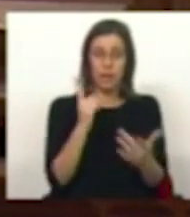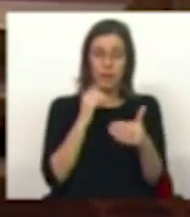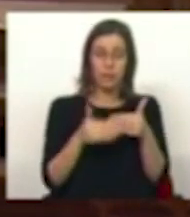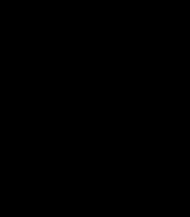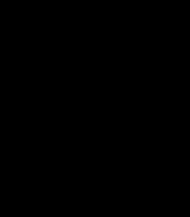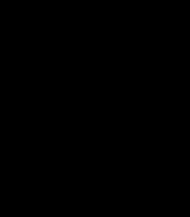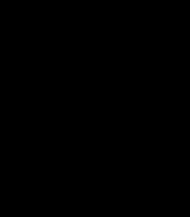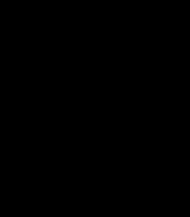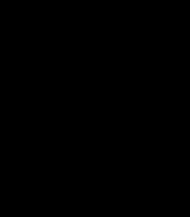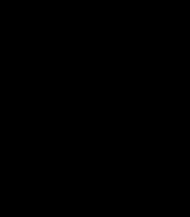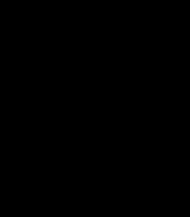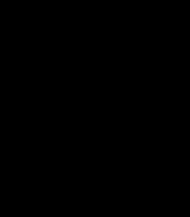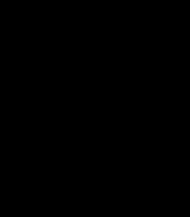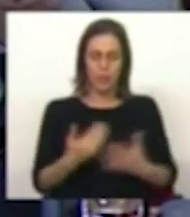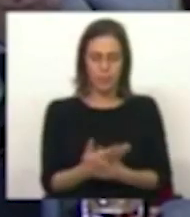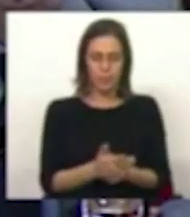prazo.